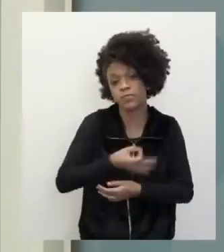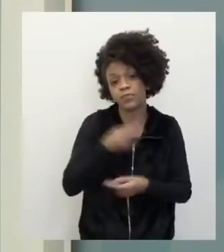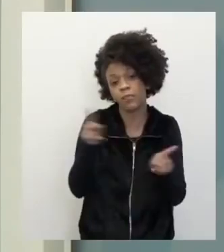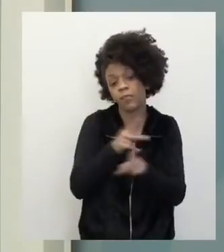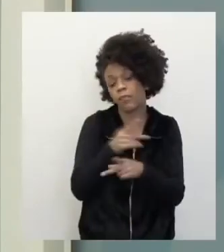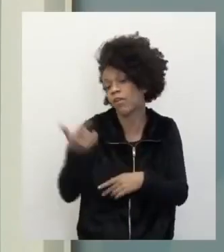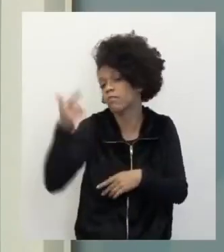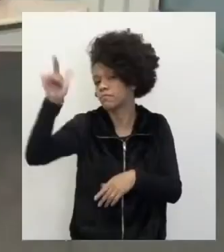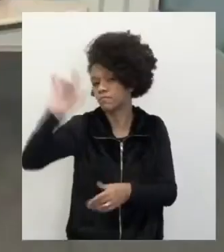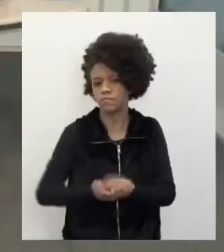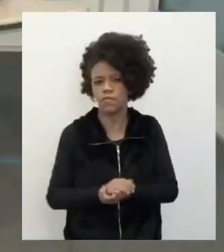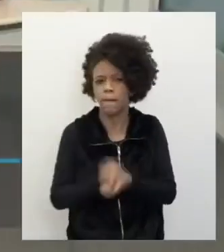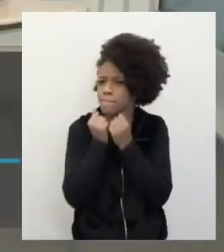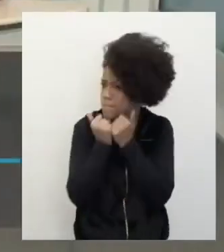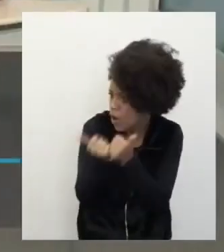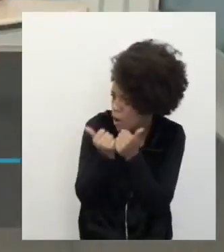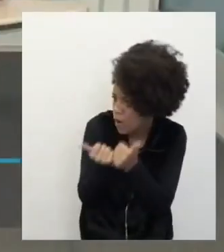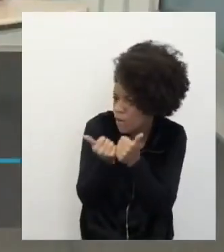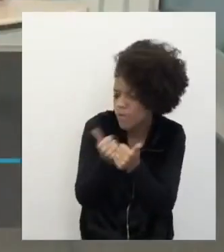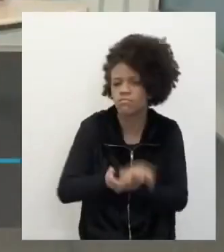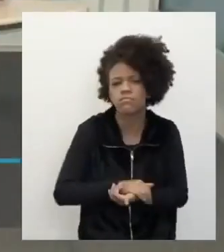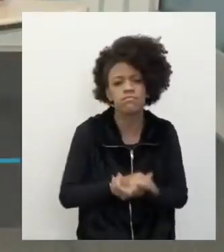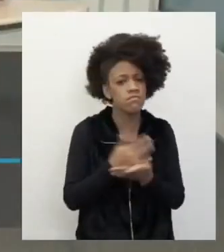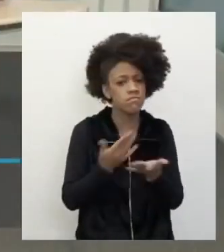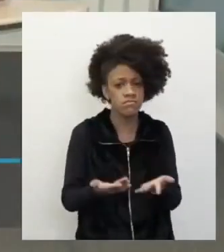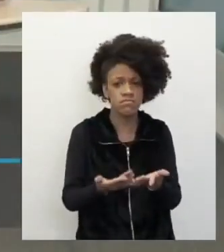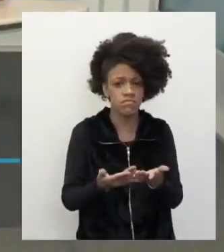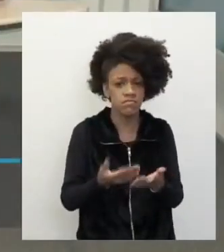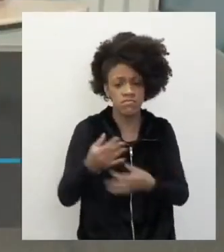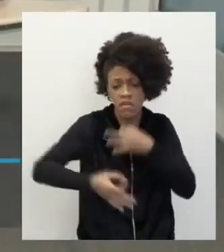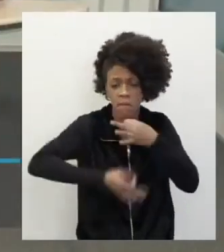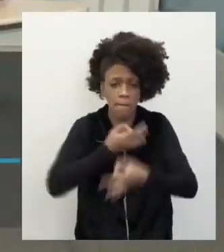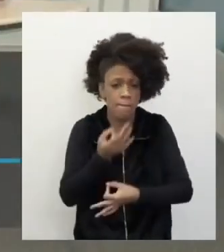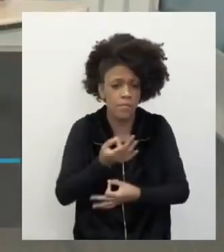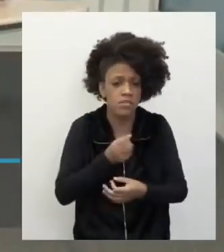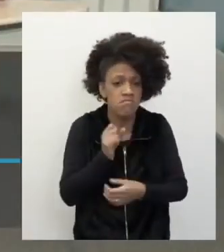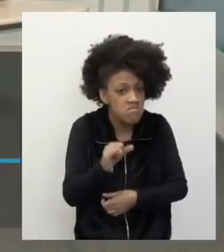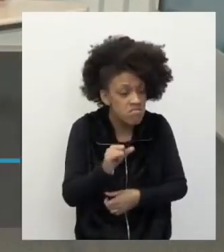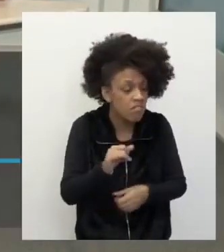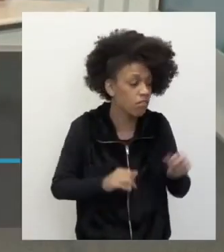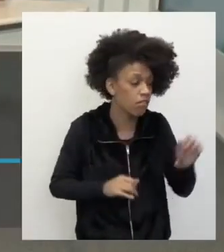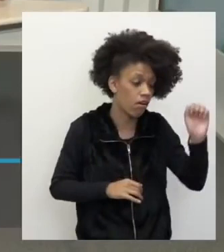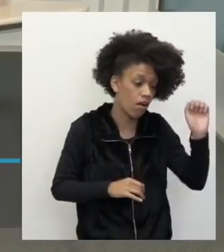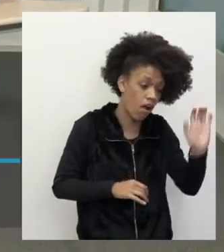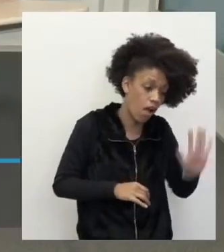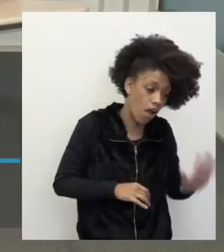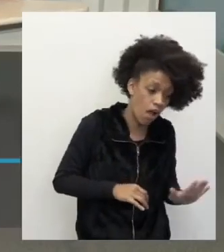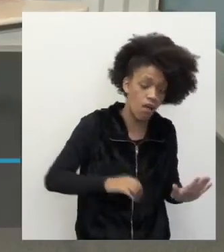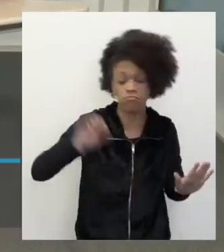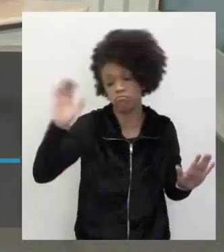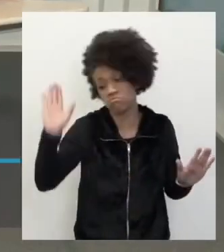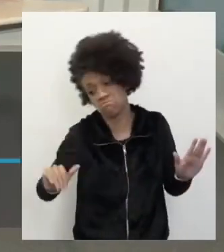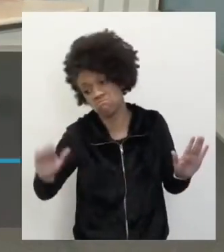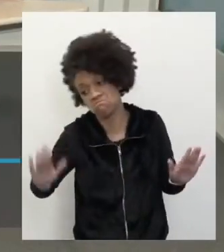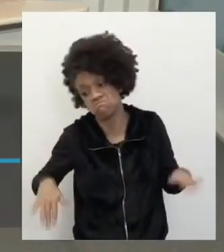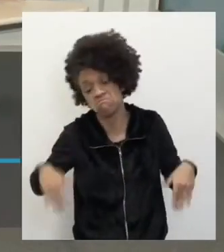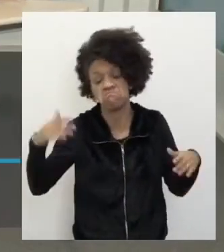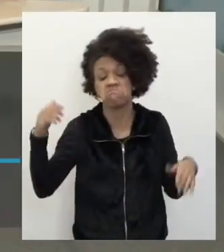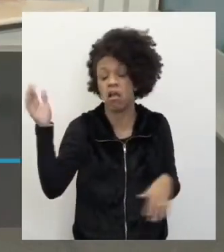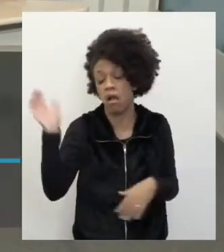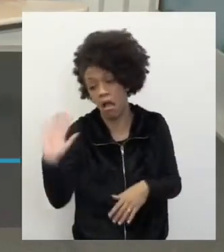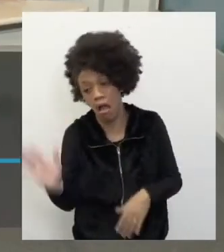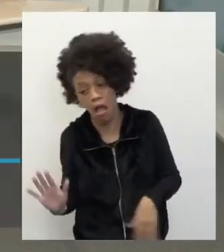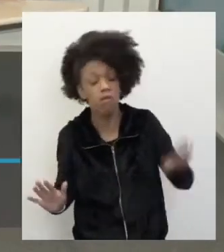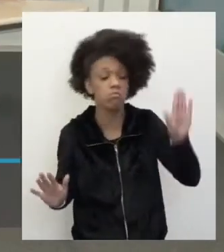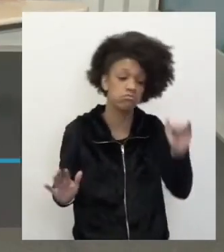outra coisa. Boa, gente. É muito subjetivo ser caro ou barato. Depende. Para mim é caro. R$2.000 é caro. Para mim também é caro, porque a gente fala,